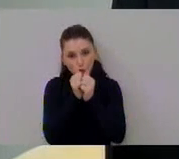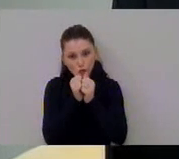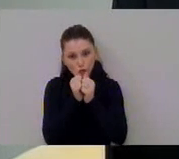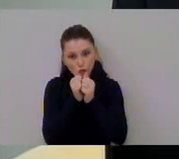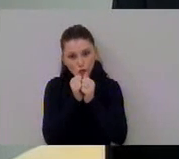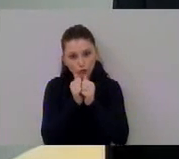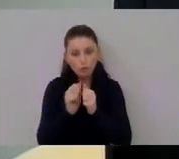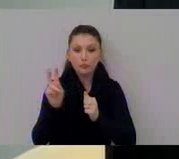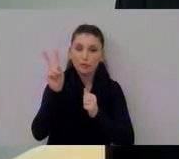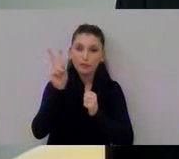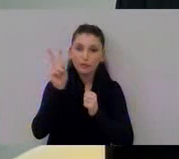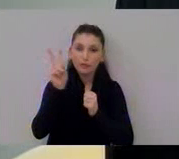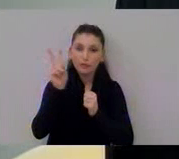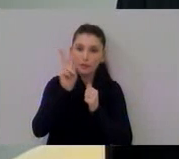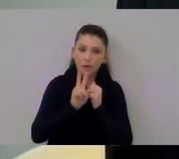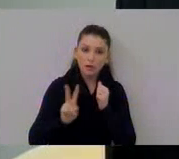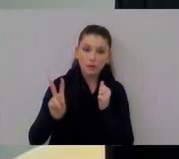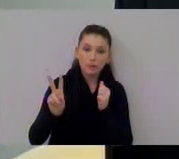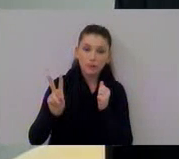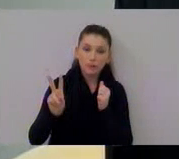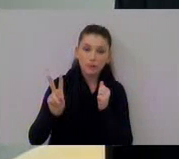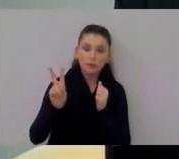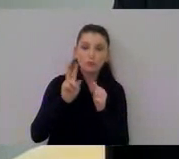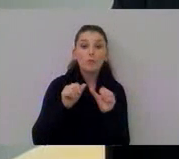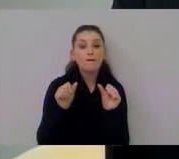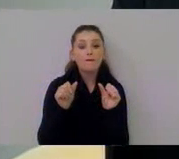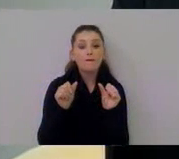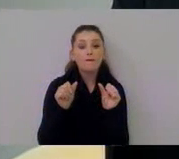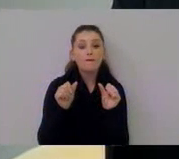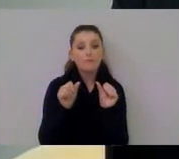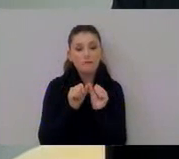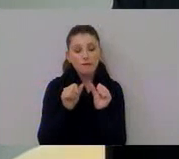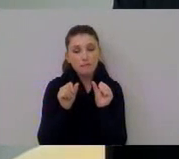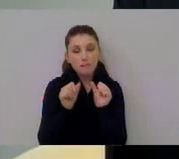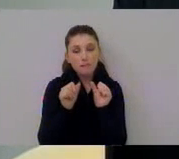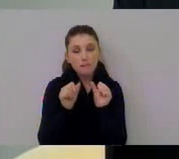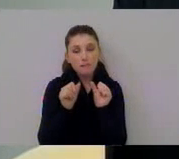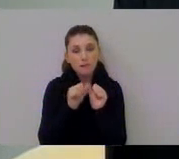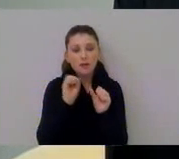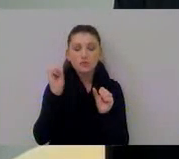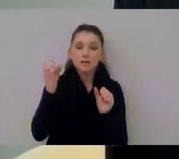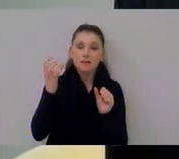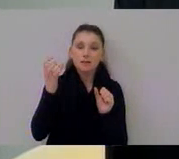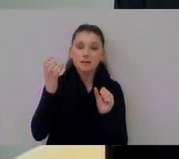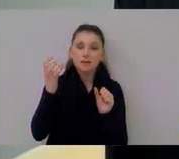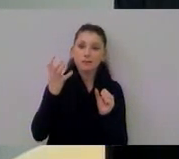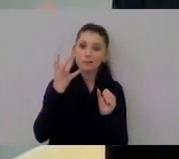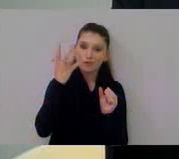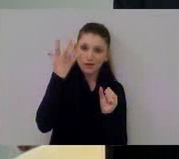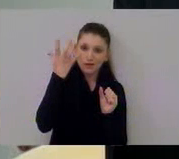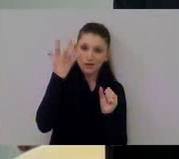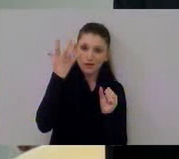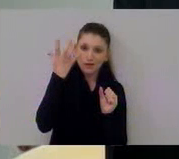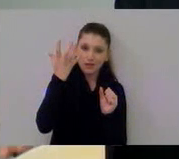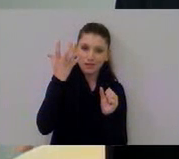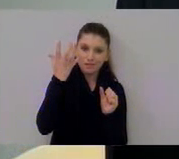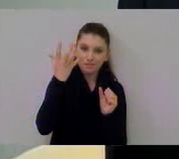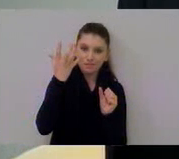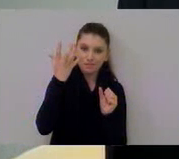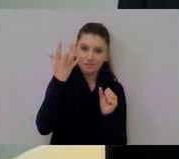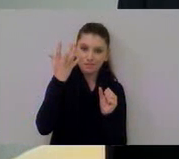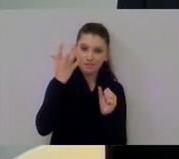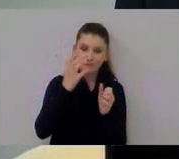faz as coisas acontecer. Isso depende de muito da agilidade do